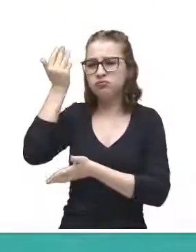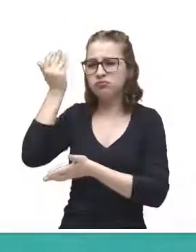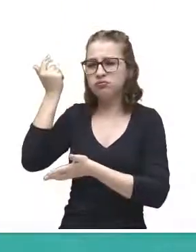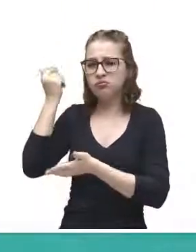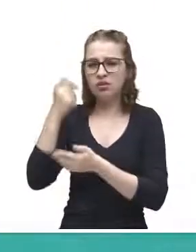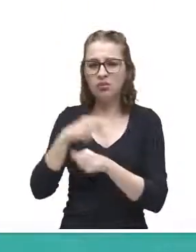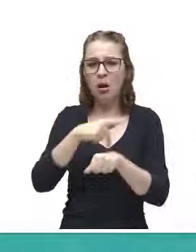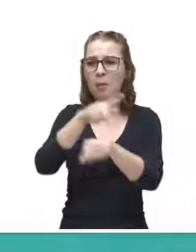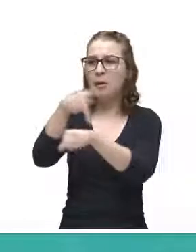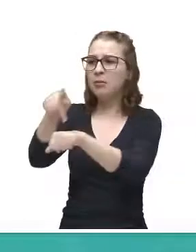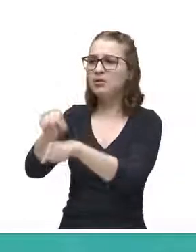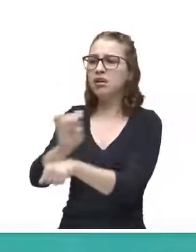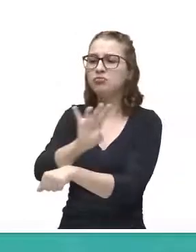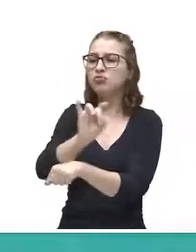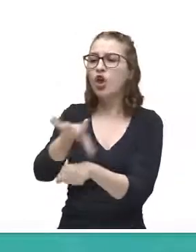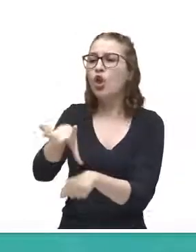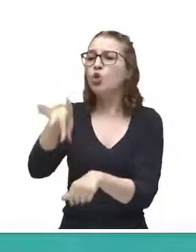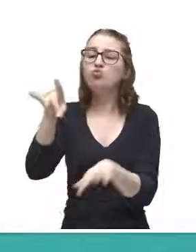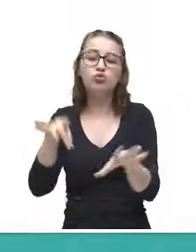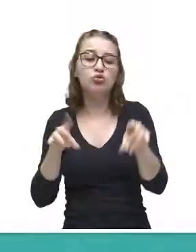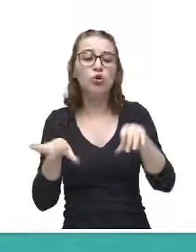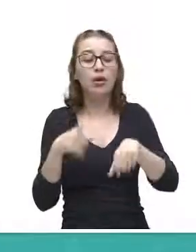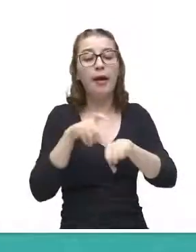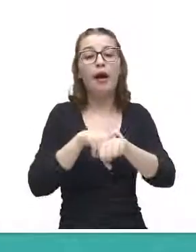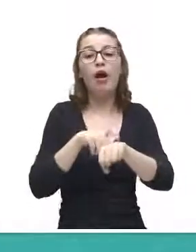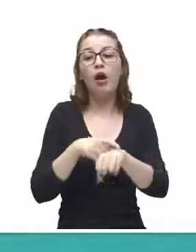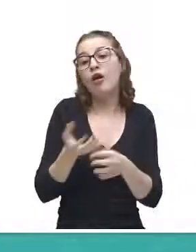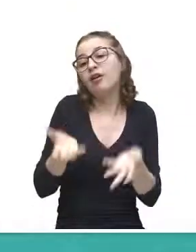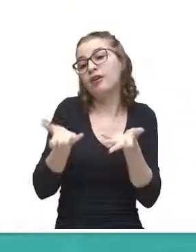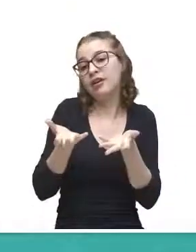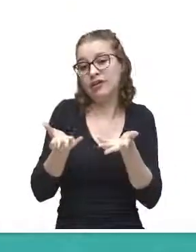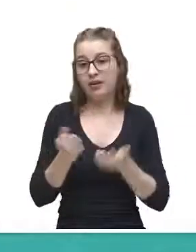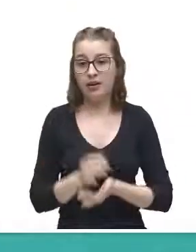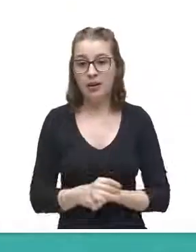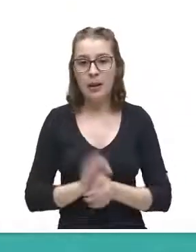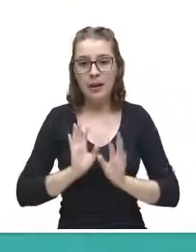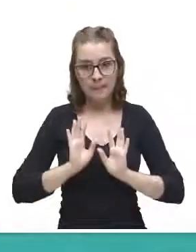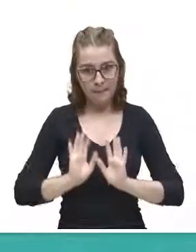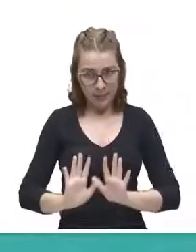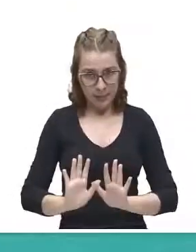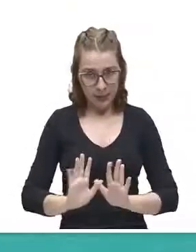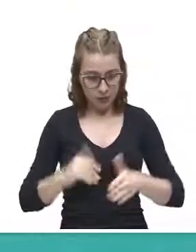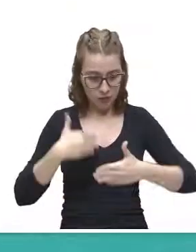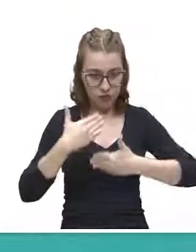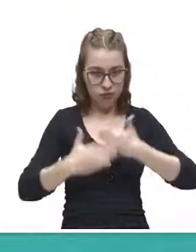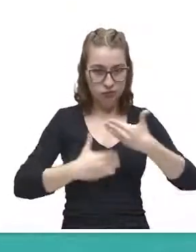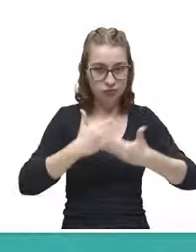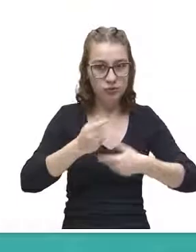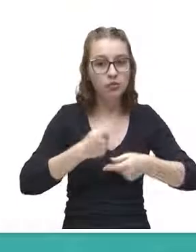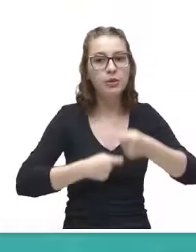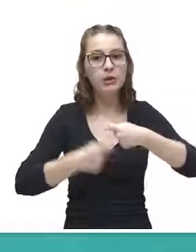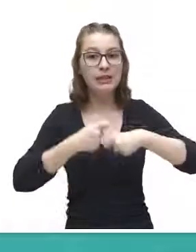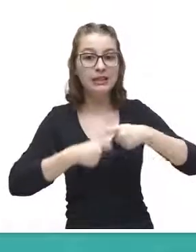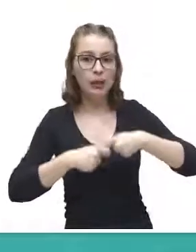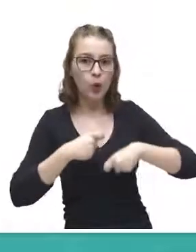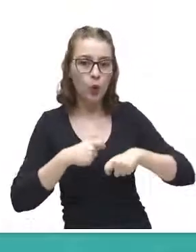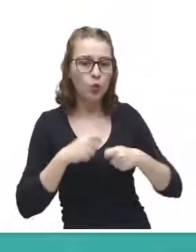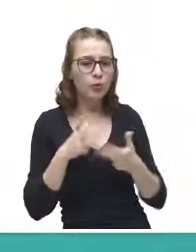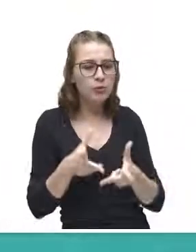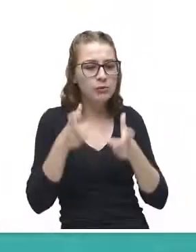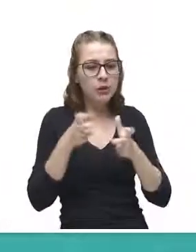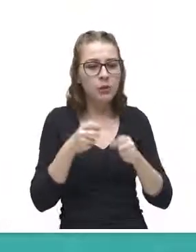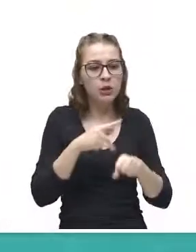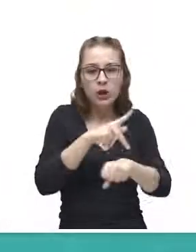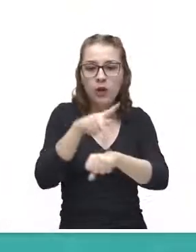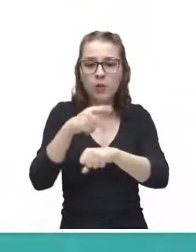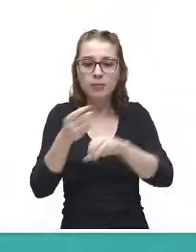desce. Porém, com uma organização econômica surgindo, verificando a importância de um país se comunicar